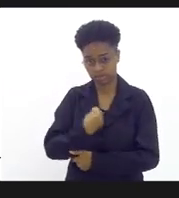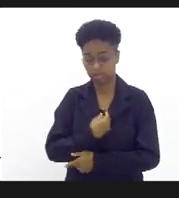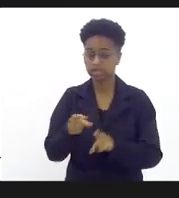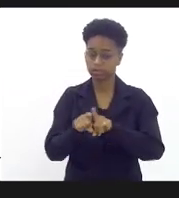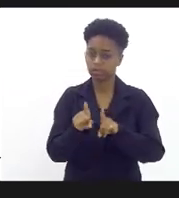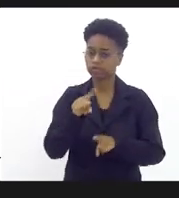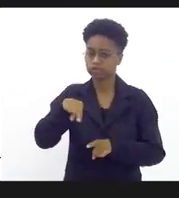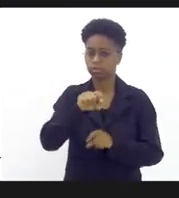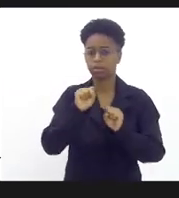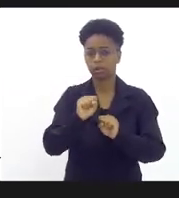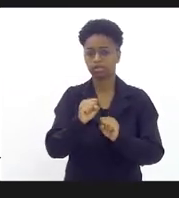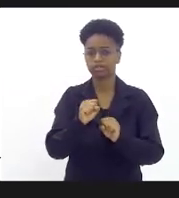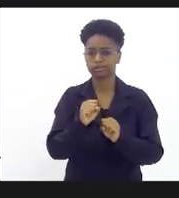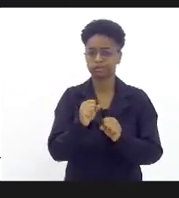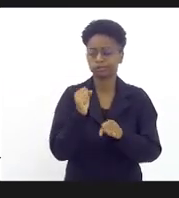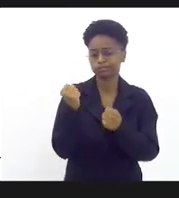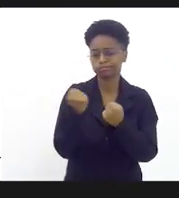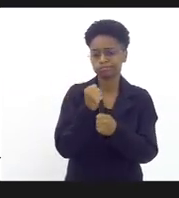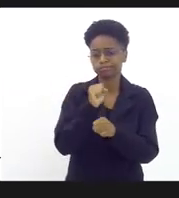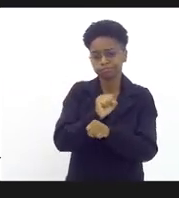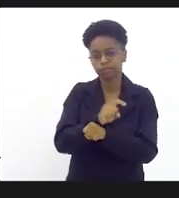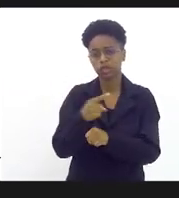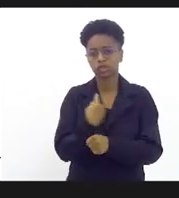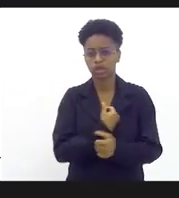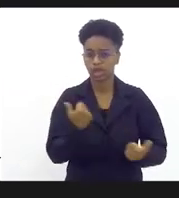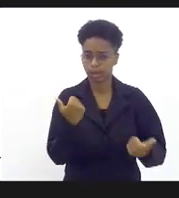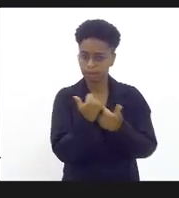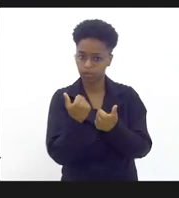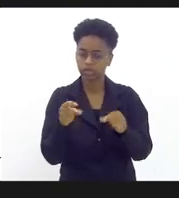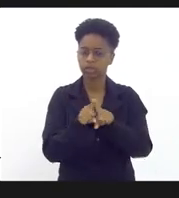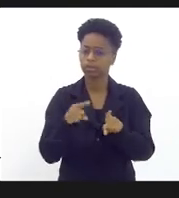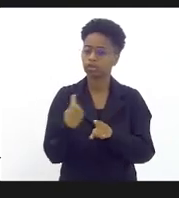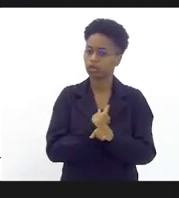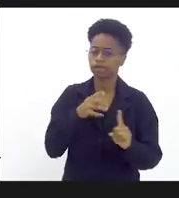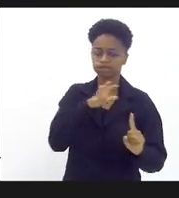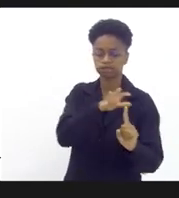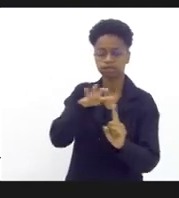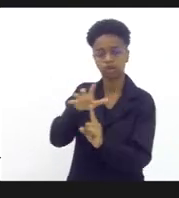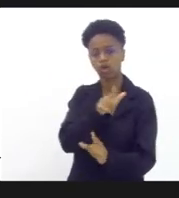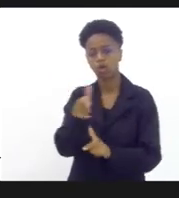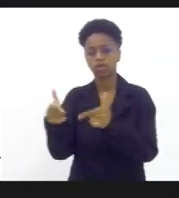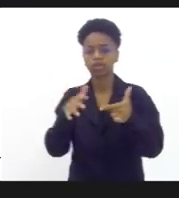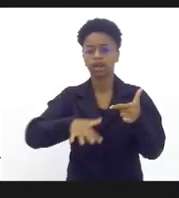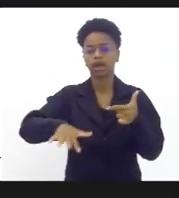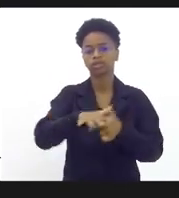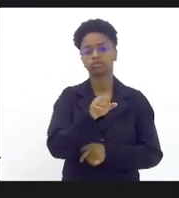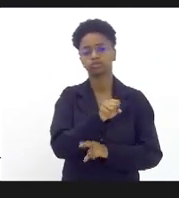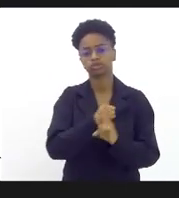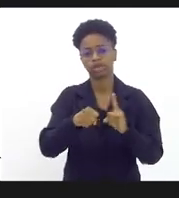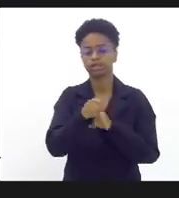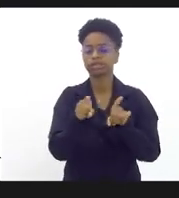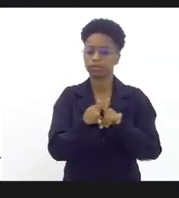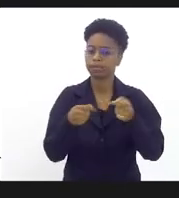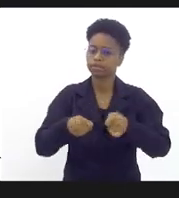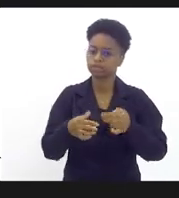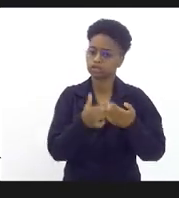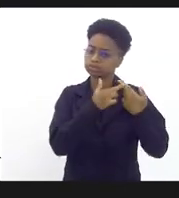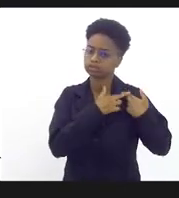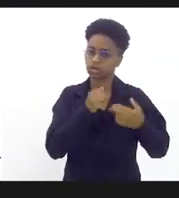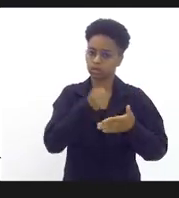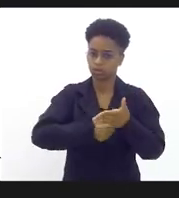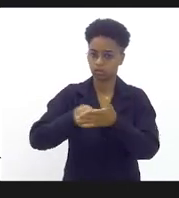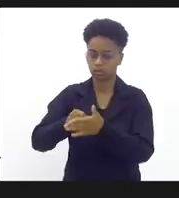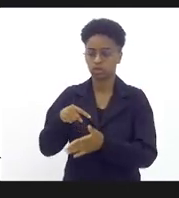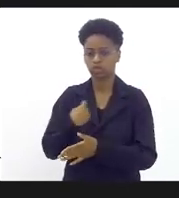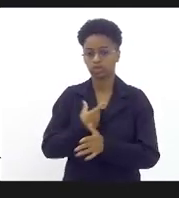com a nossa luta e que a gente possa pressionar as demais instâncias da nossa sociedade para que também se responsabilizem com essa luta. A gente